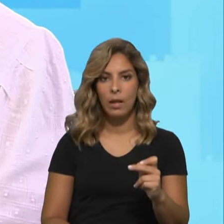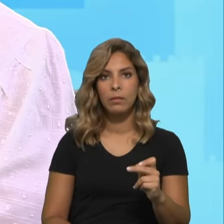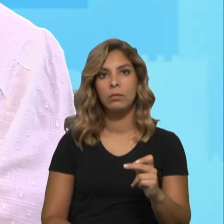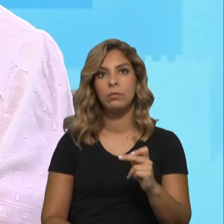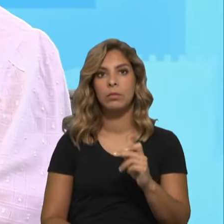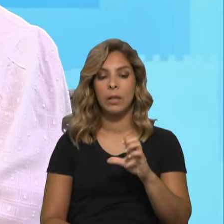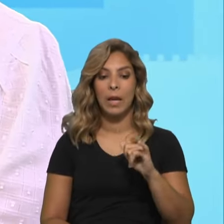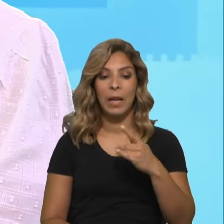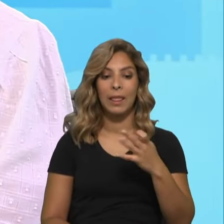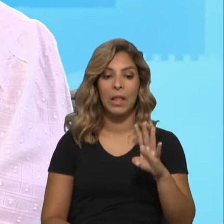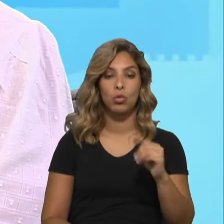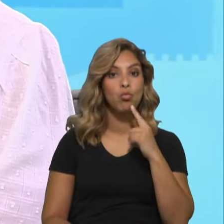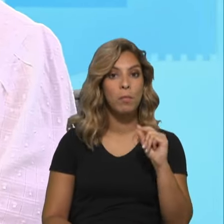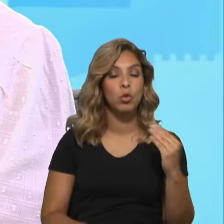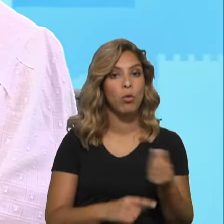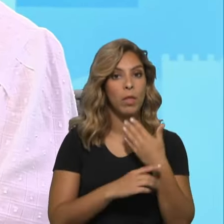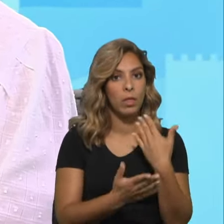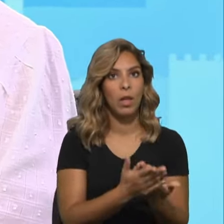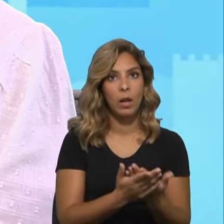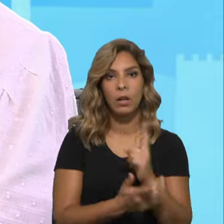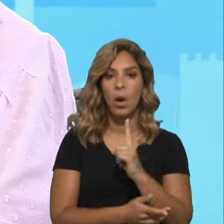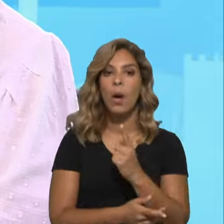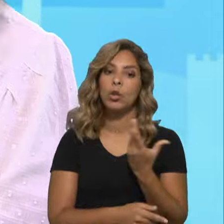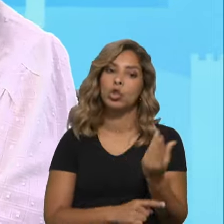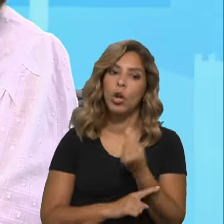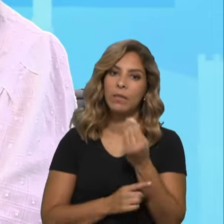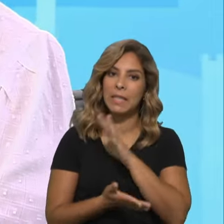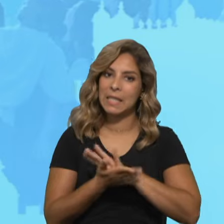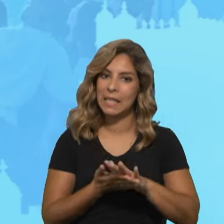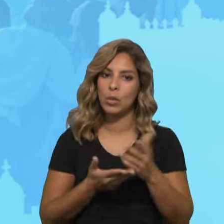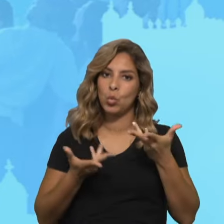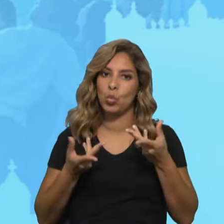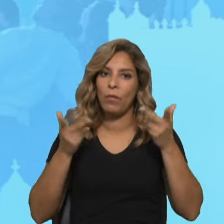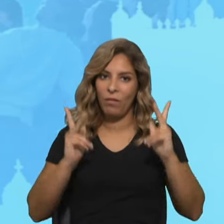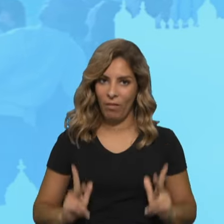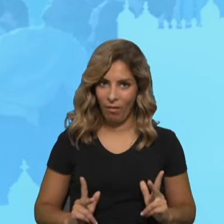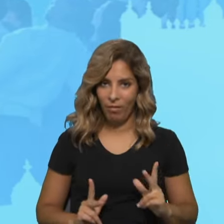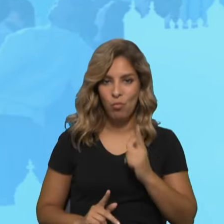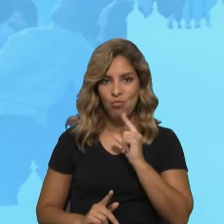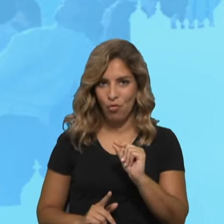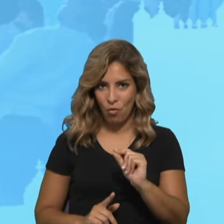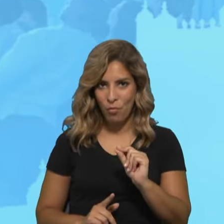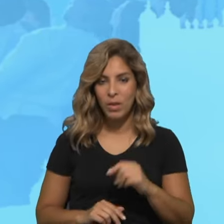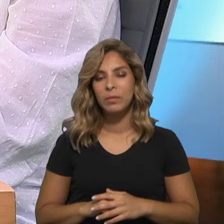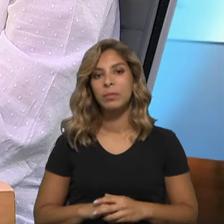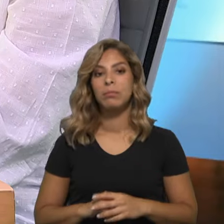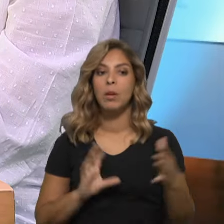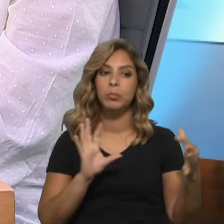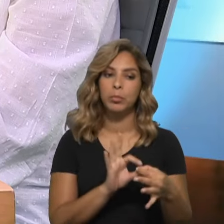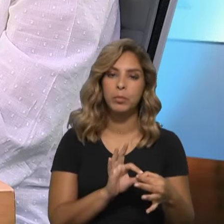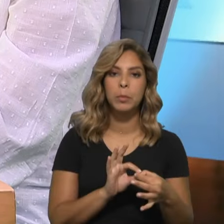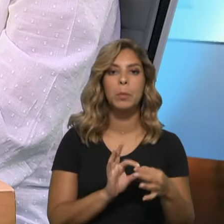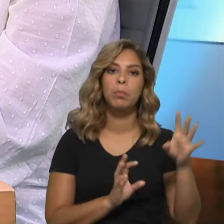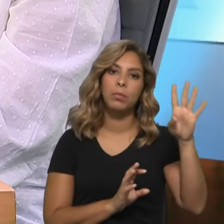Cáritas jovem chama-se jovens sem sofá mas que fazem um trabalho junto da Cáritas de de Bragança Miranda como como